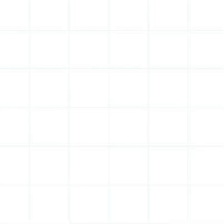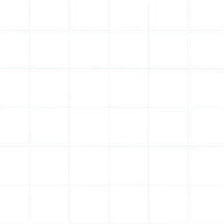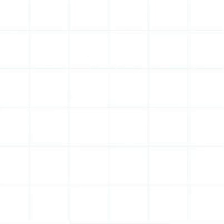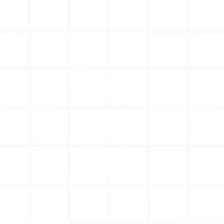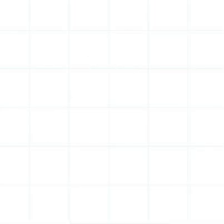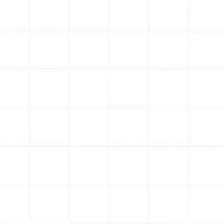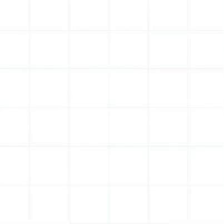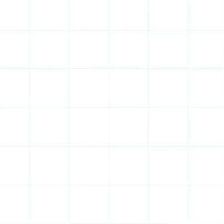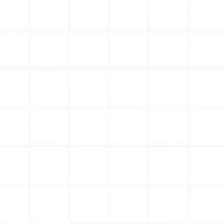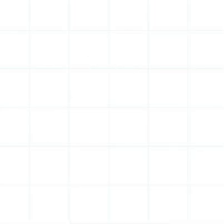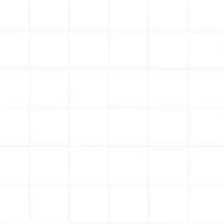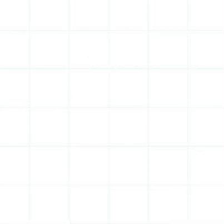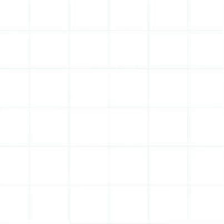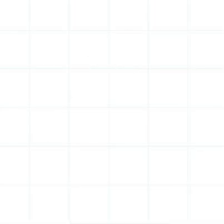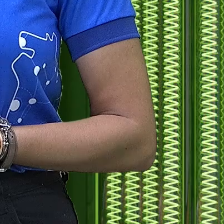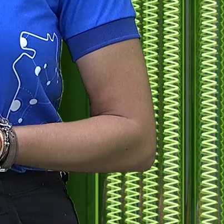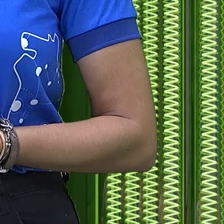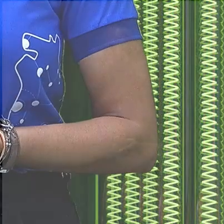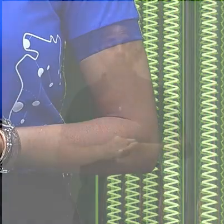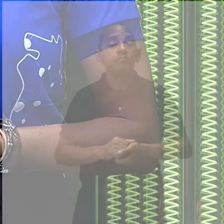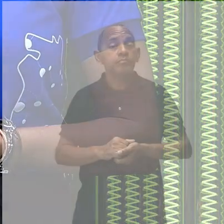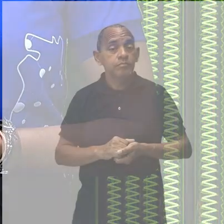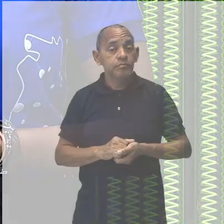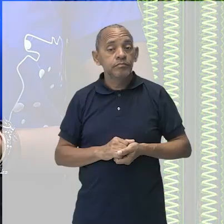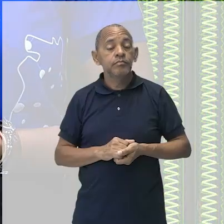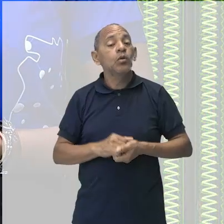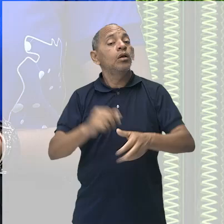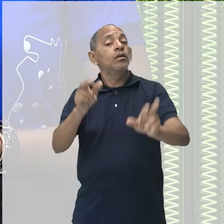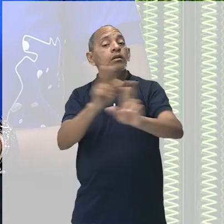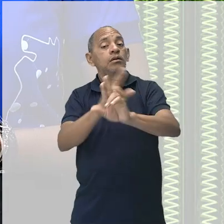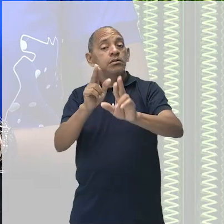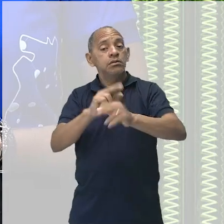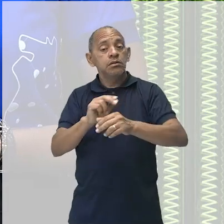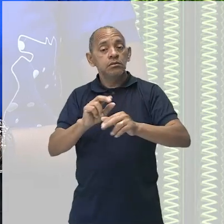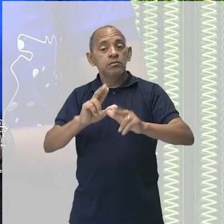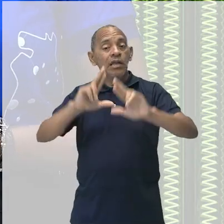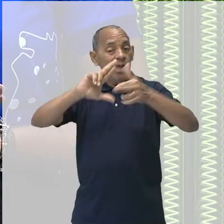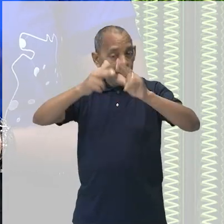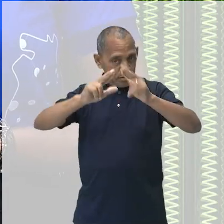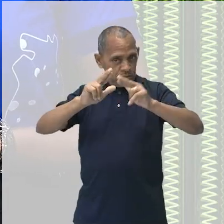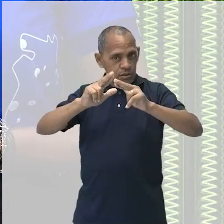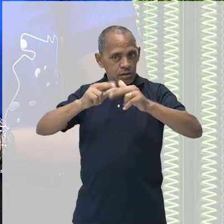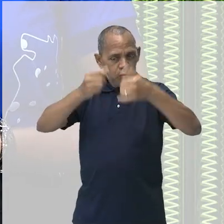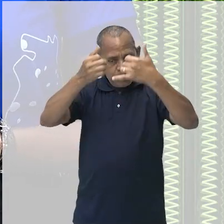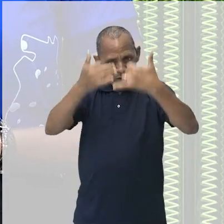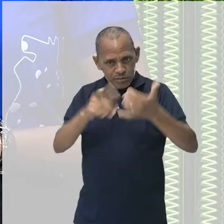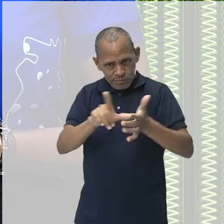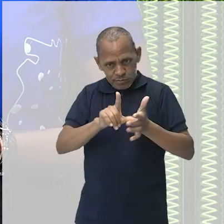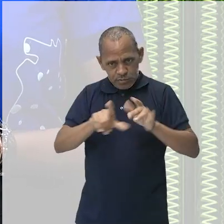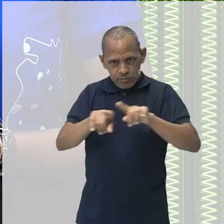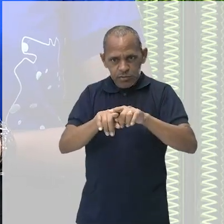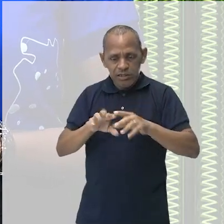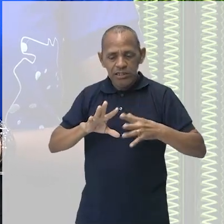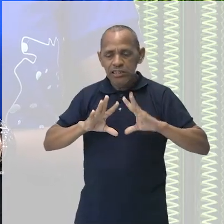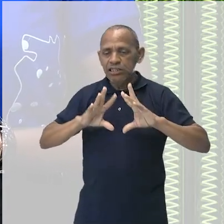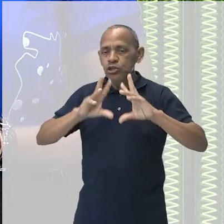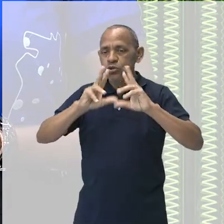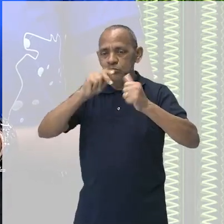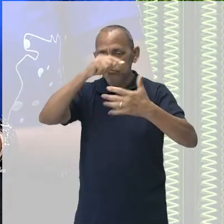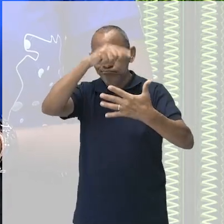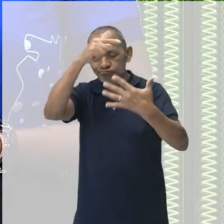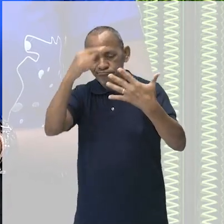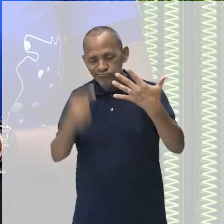Já com relação à reciclagem que nós falamos, todos esses R's, na